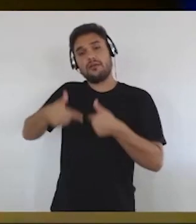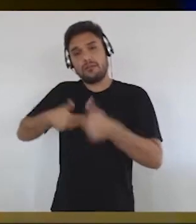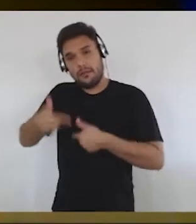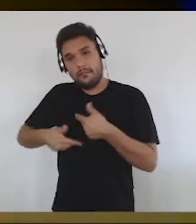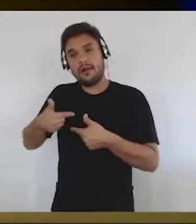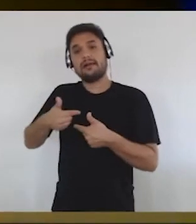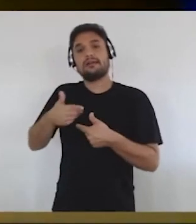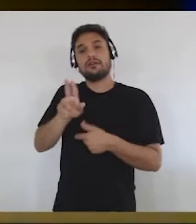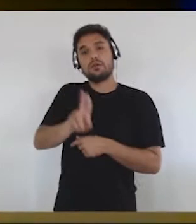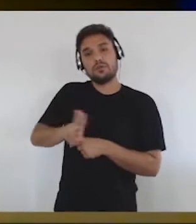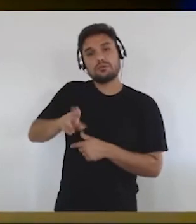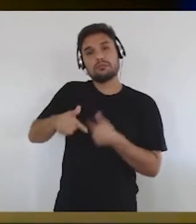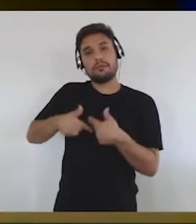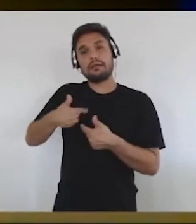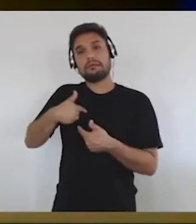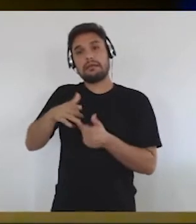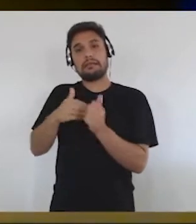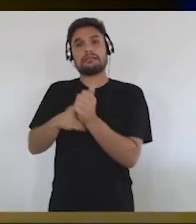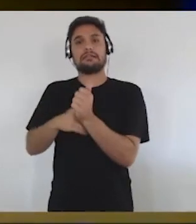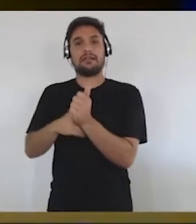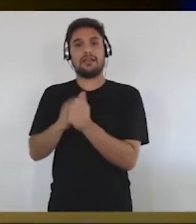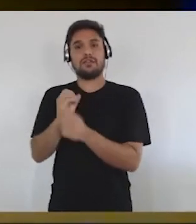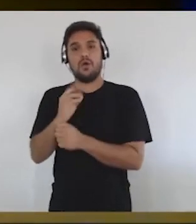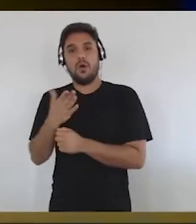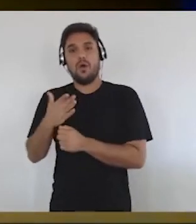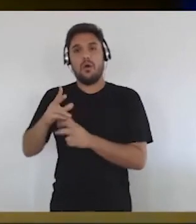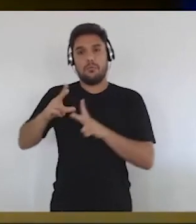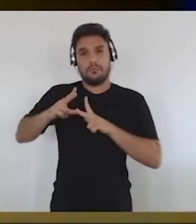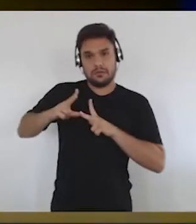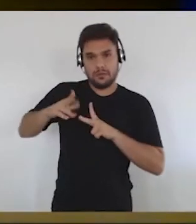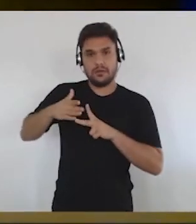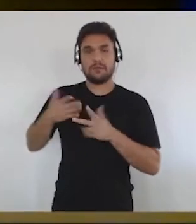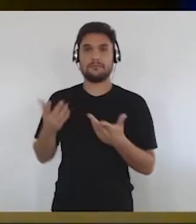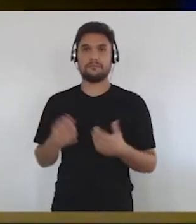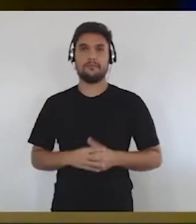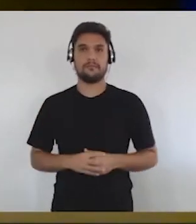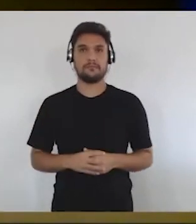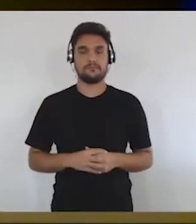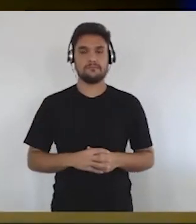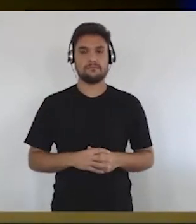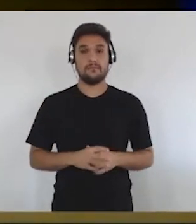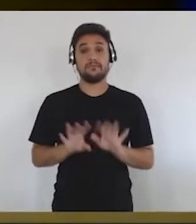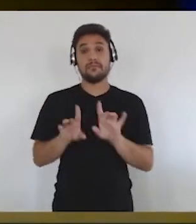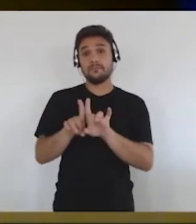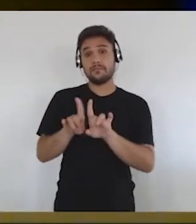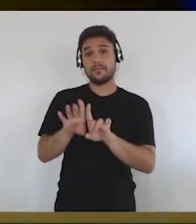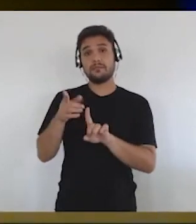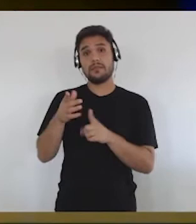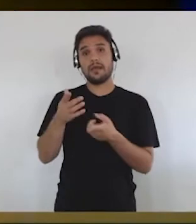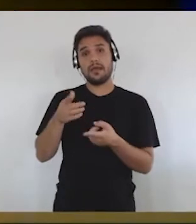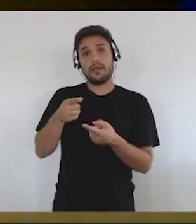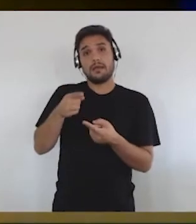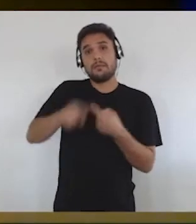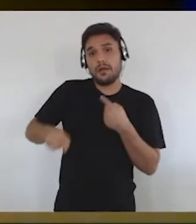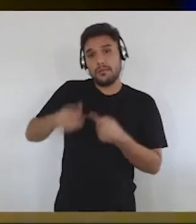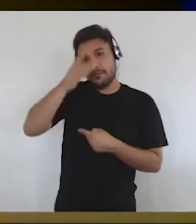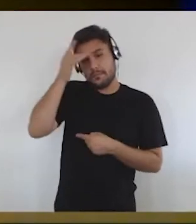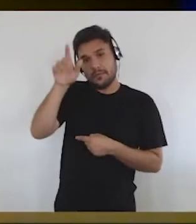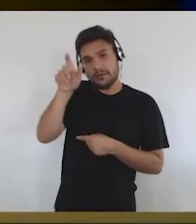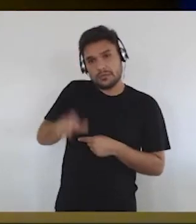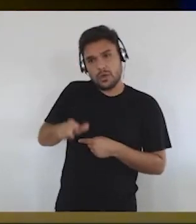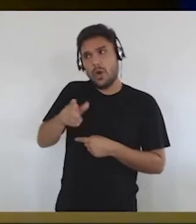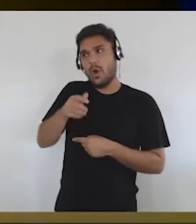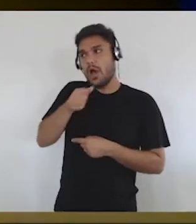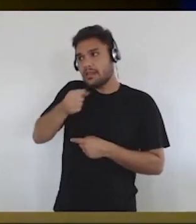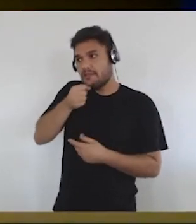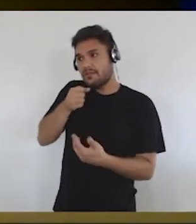ofício ou profissão, deva guardar segredo ou resguardar sigilo, impedir, sem justa causa, a entrevista